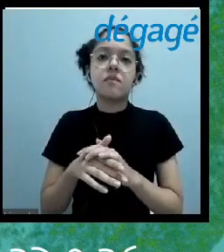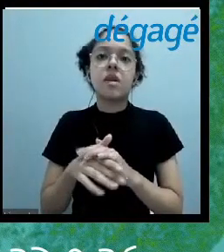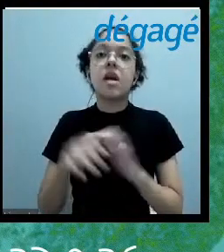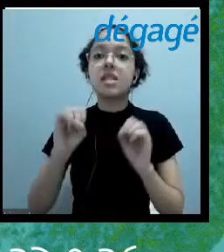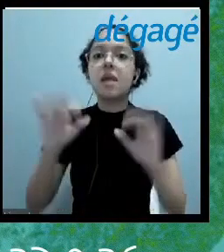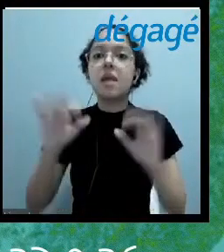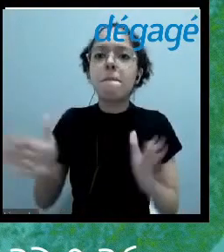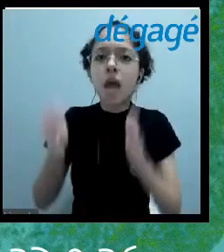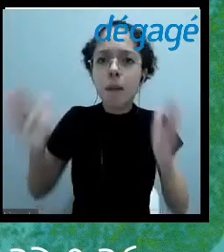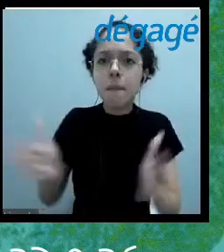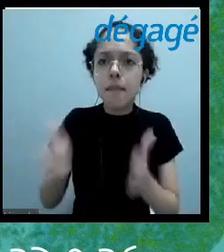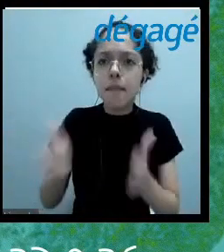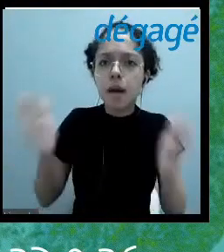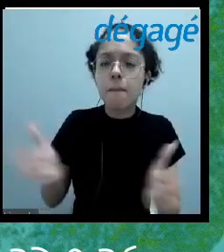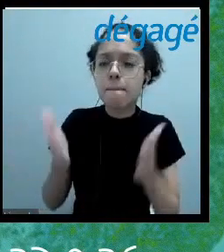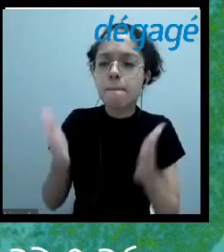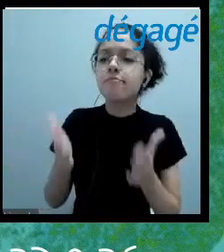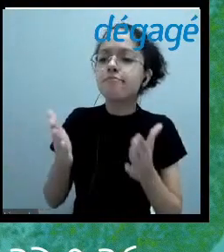Então, quando a Carly,